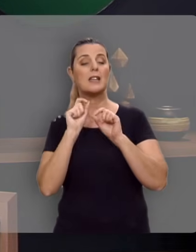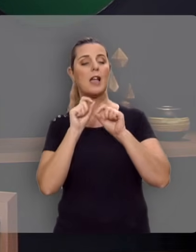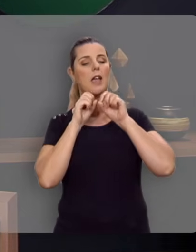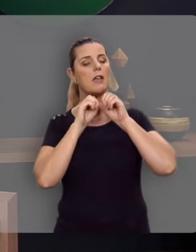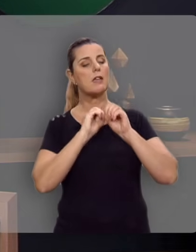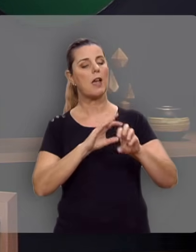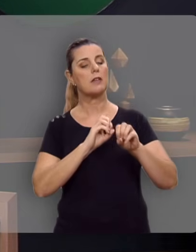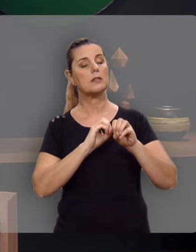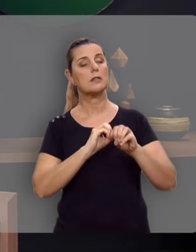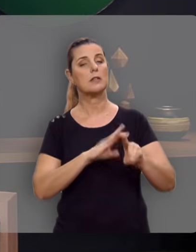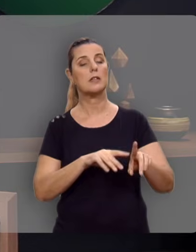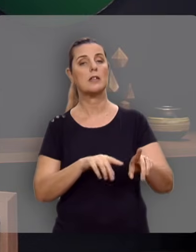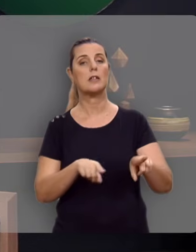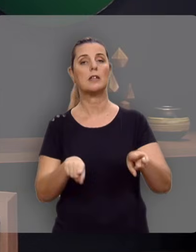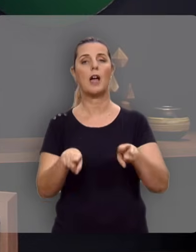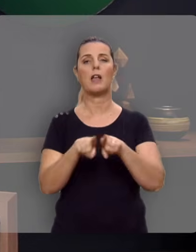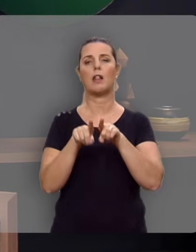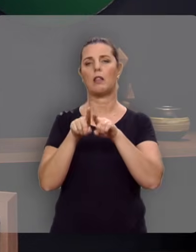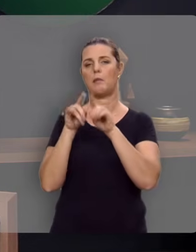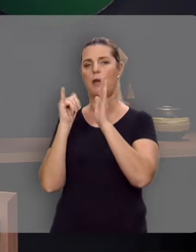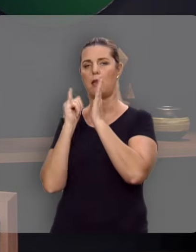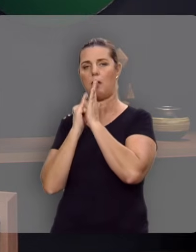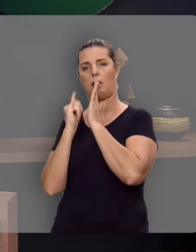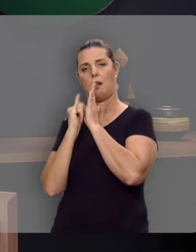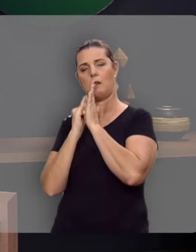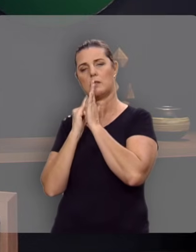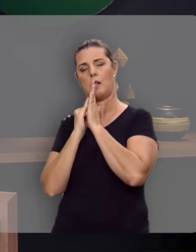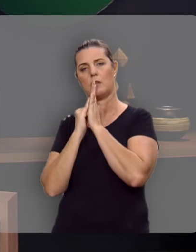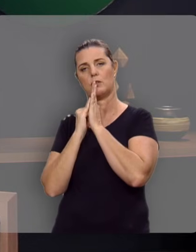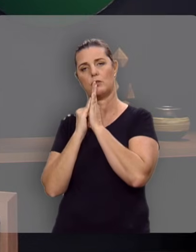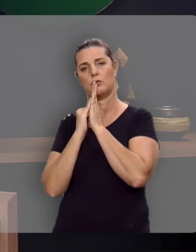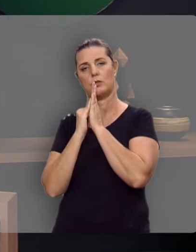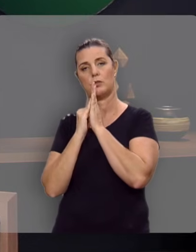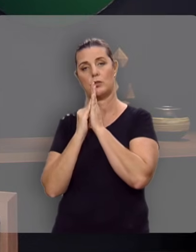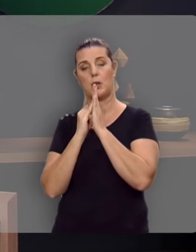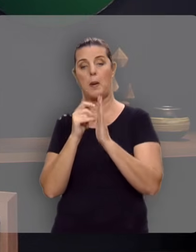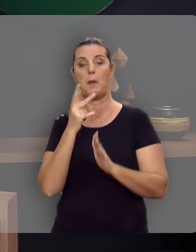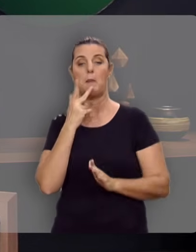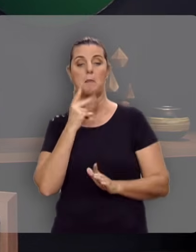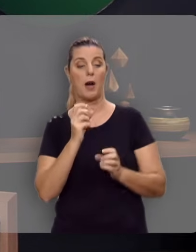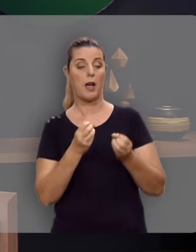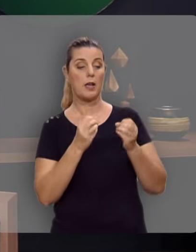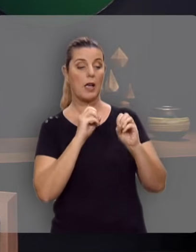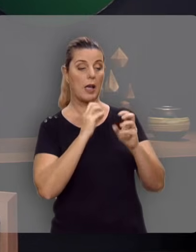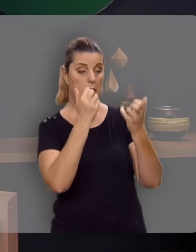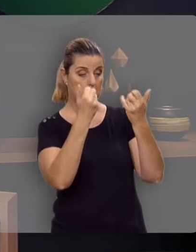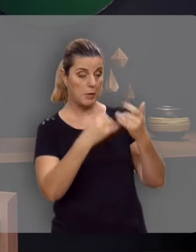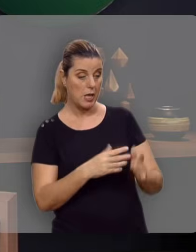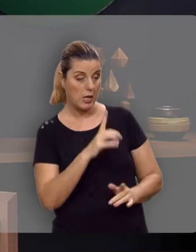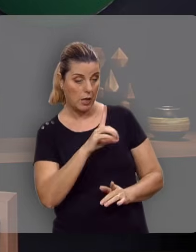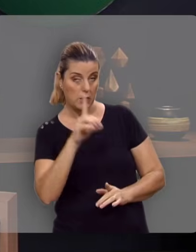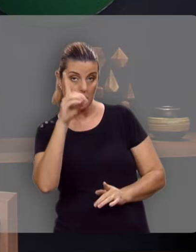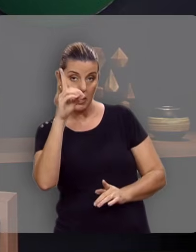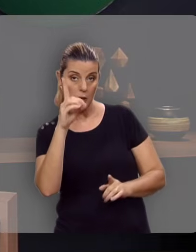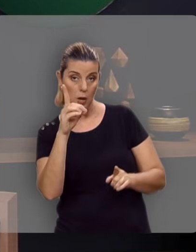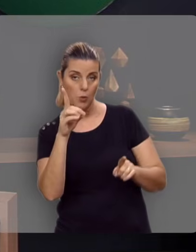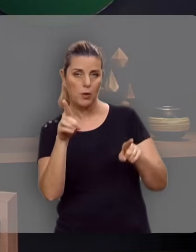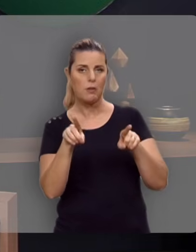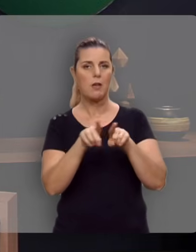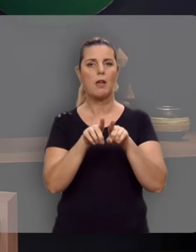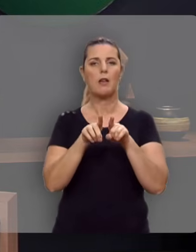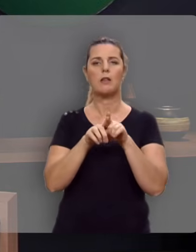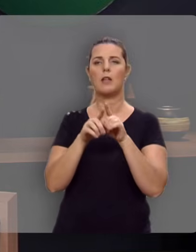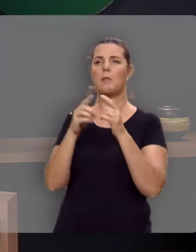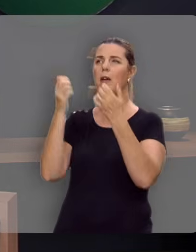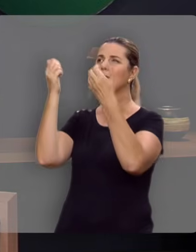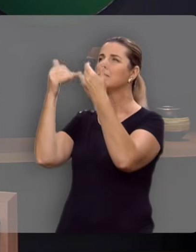instrui e aquele que intercede, aquele que fala de Deus para os filhos e aquele